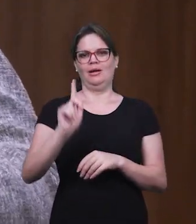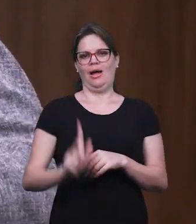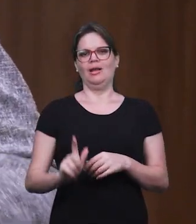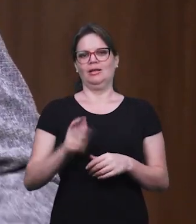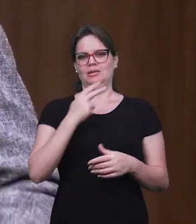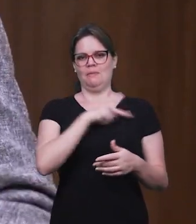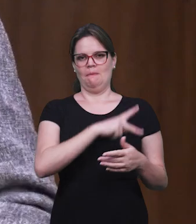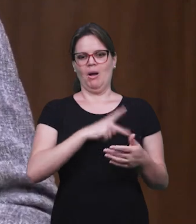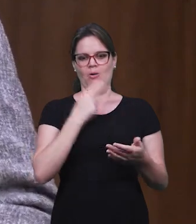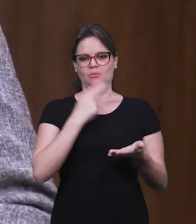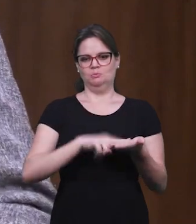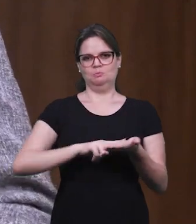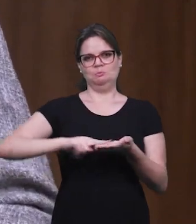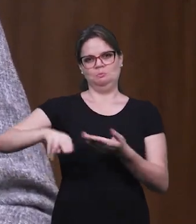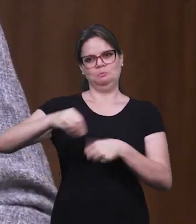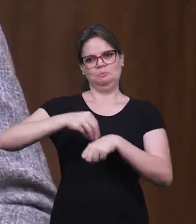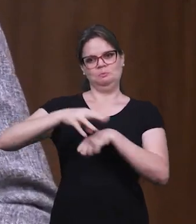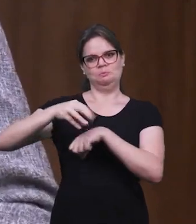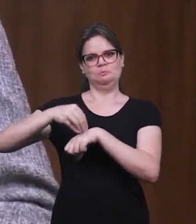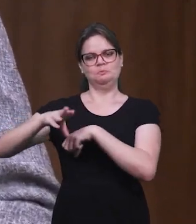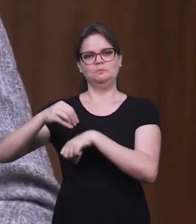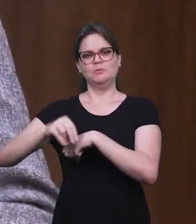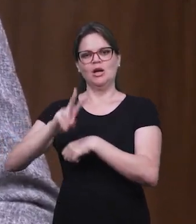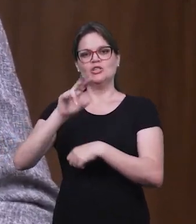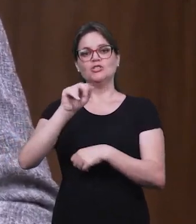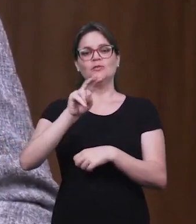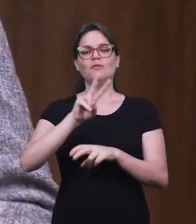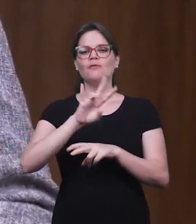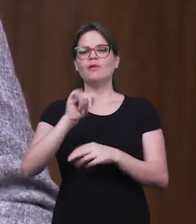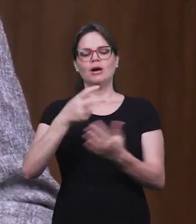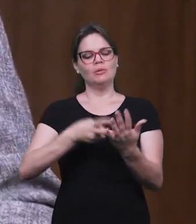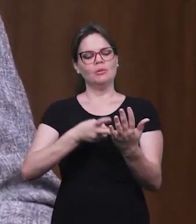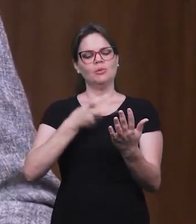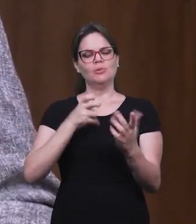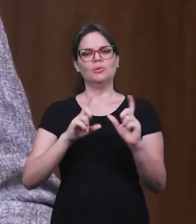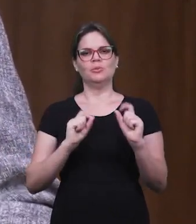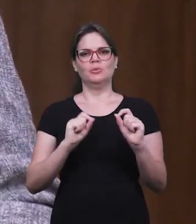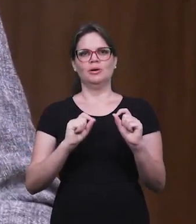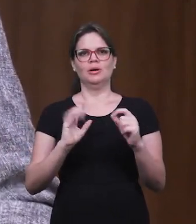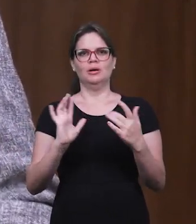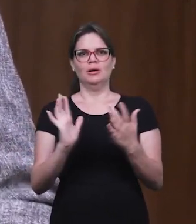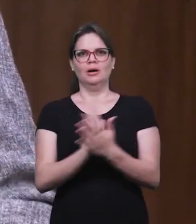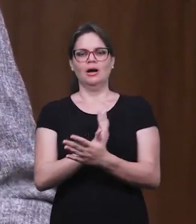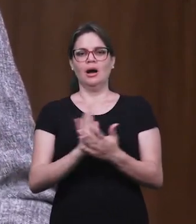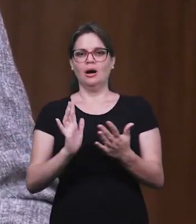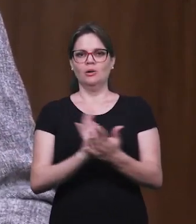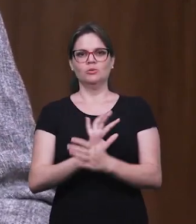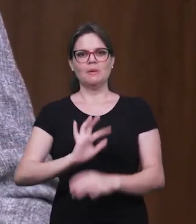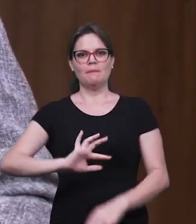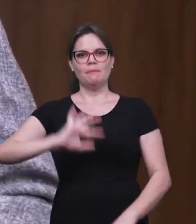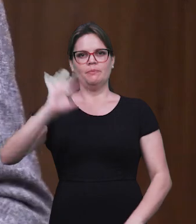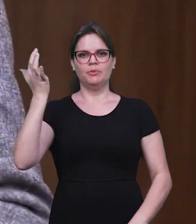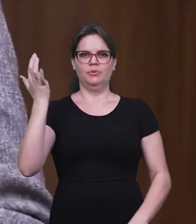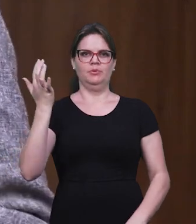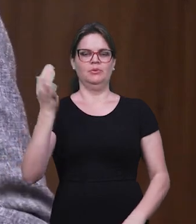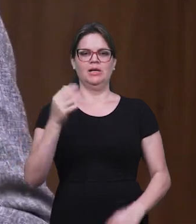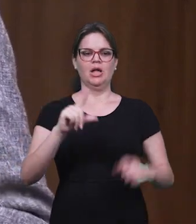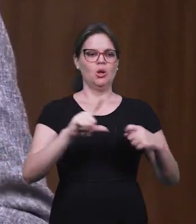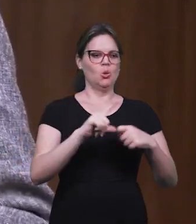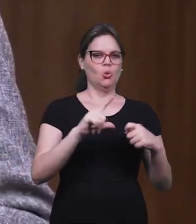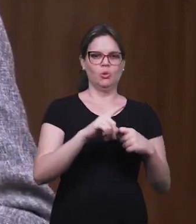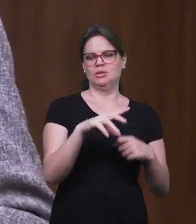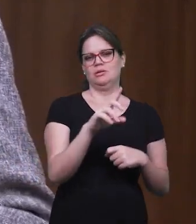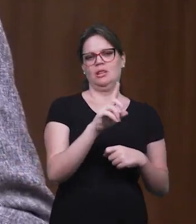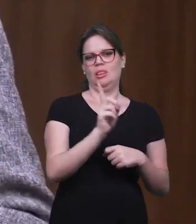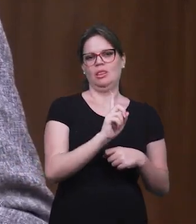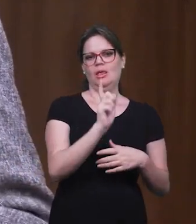descritos por Lucas em Atos. Por exemplo, que ele esteve na Arábia após a sua